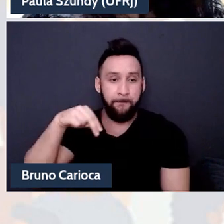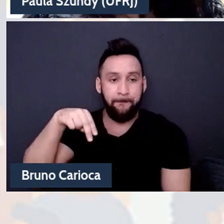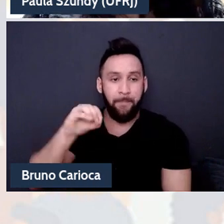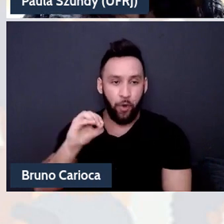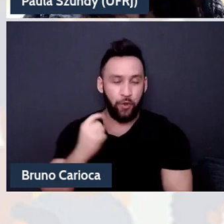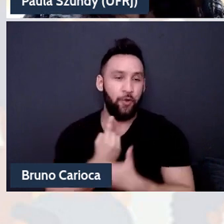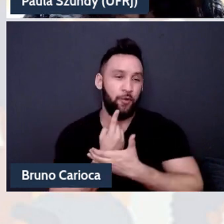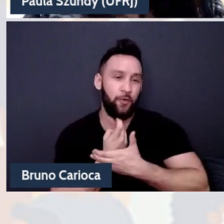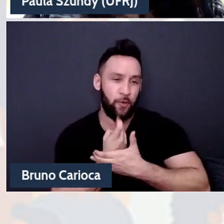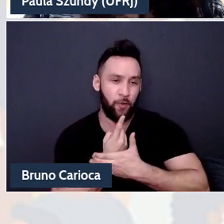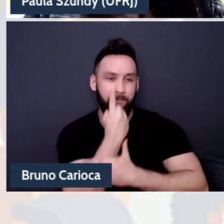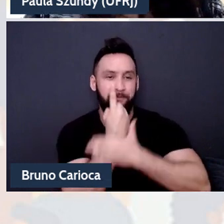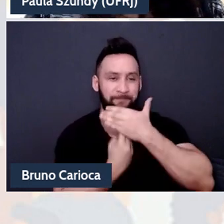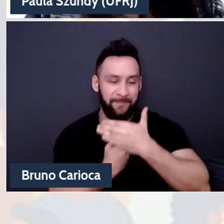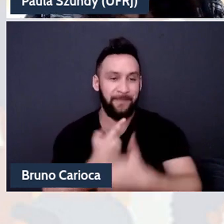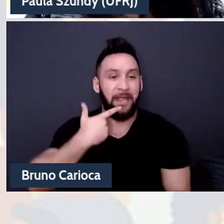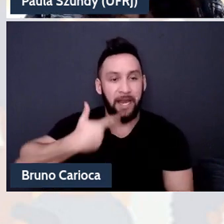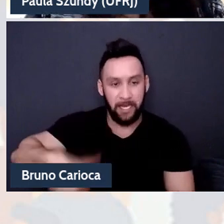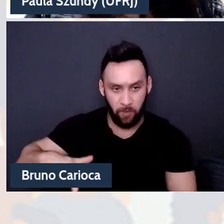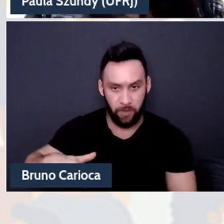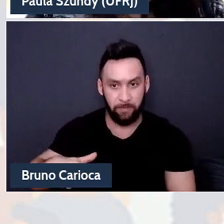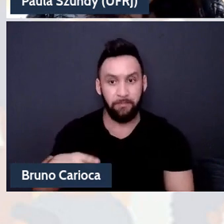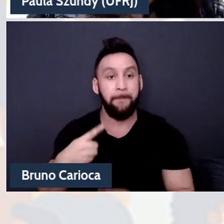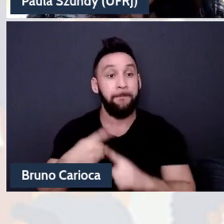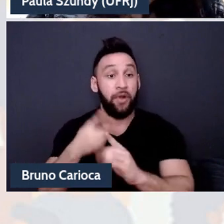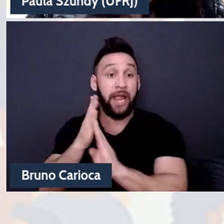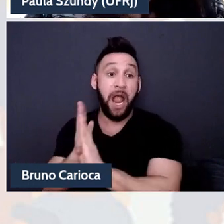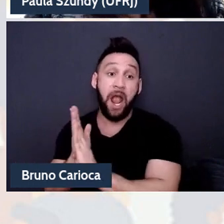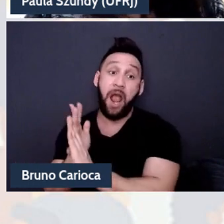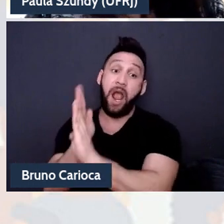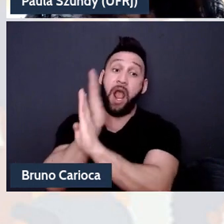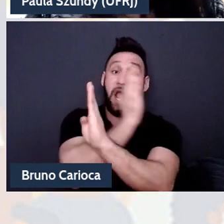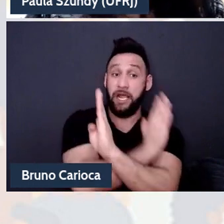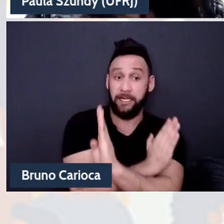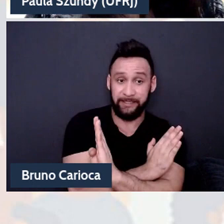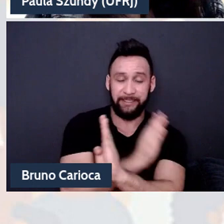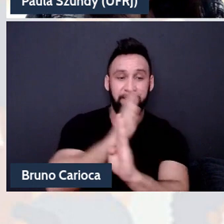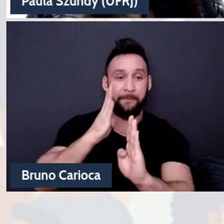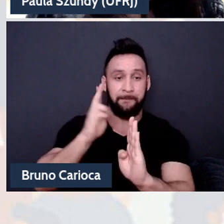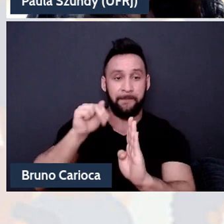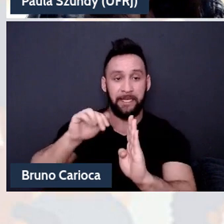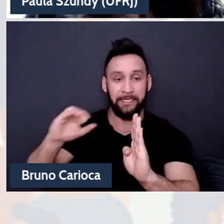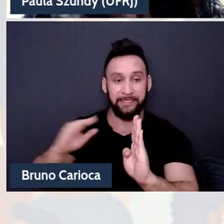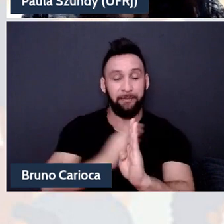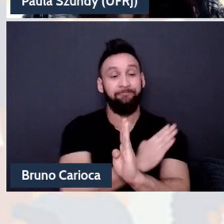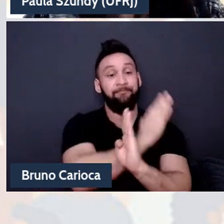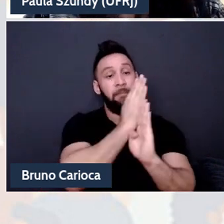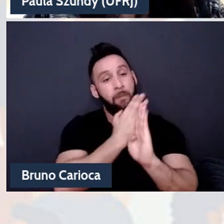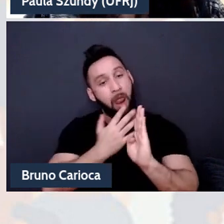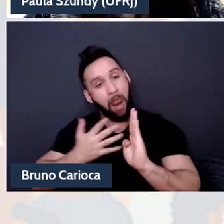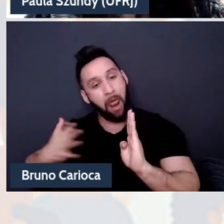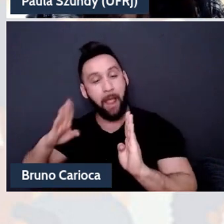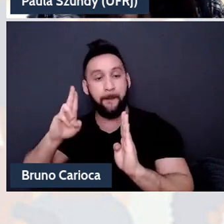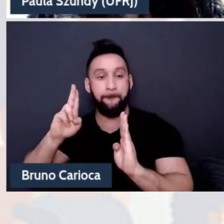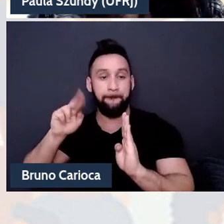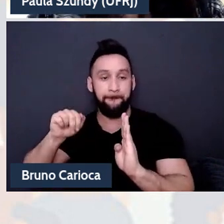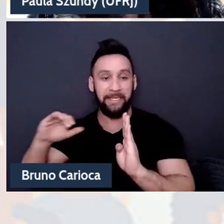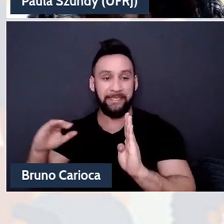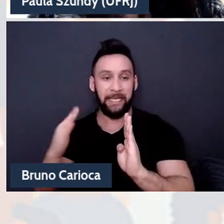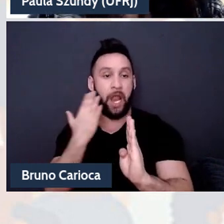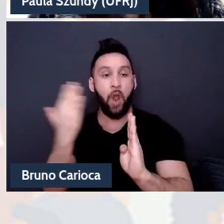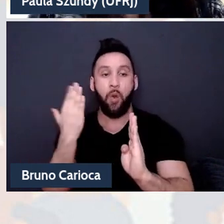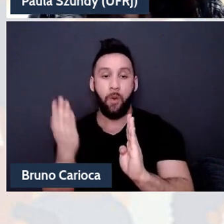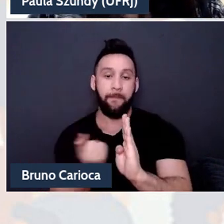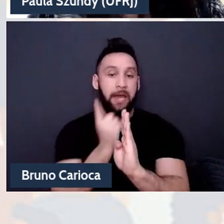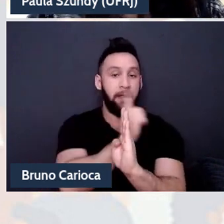aos parâmetros e às orientações curriculares que tínhamos anteriormente, também pensando, né, na última versão